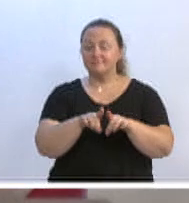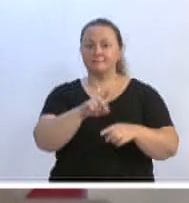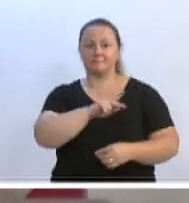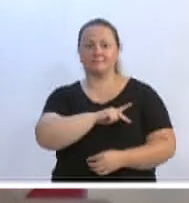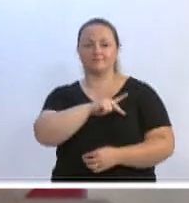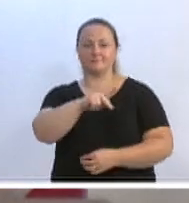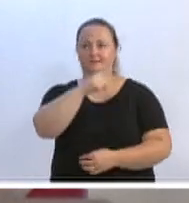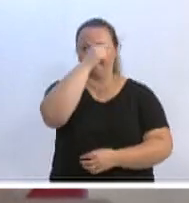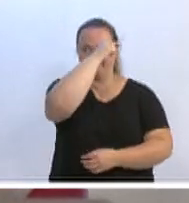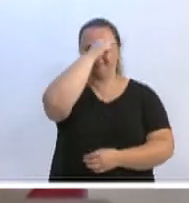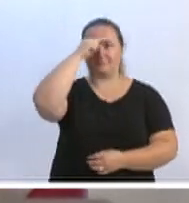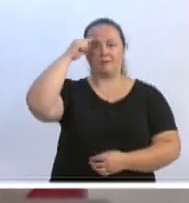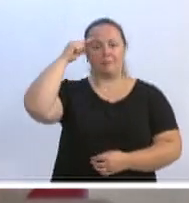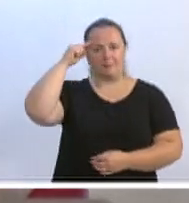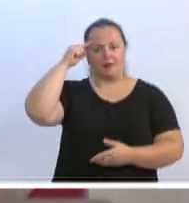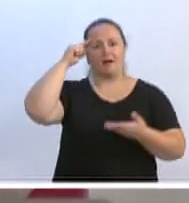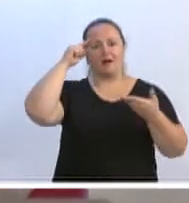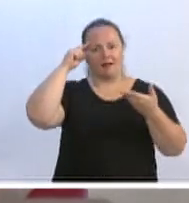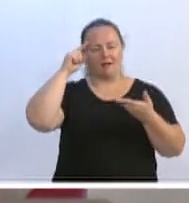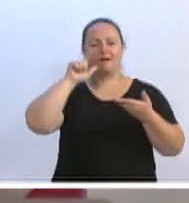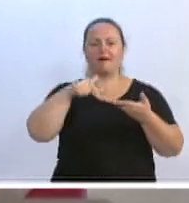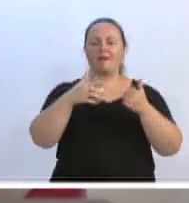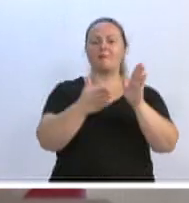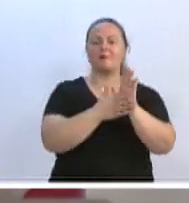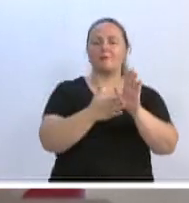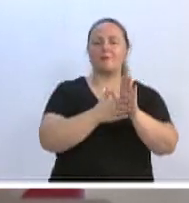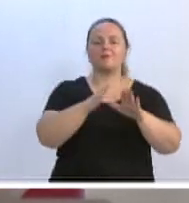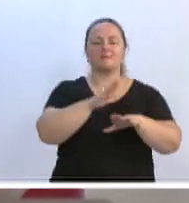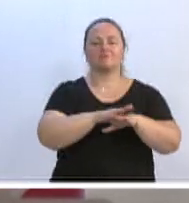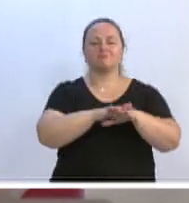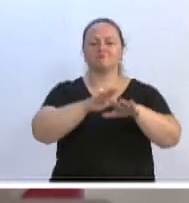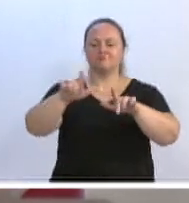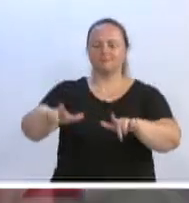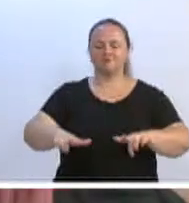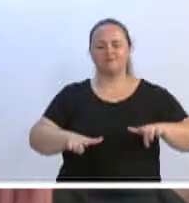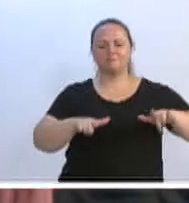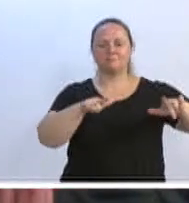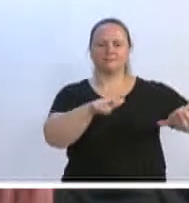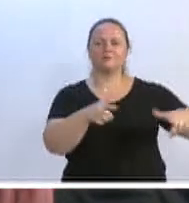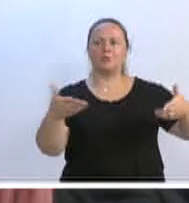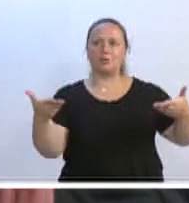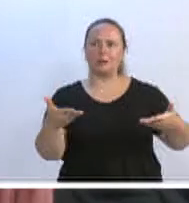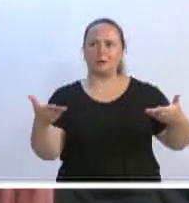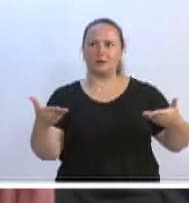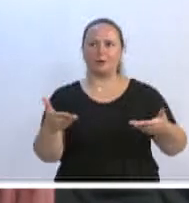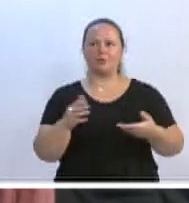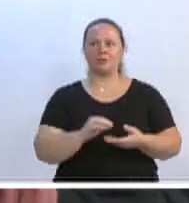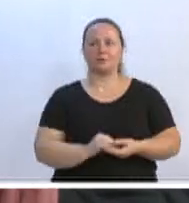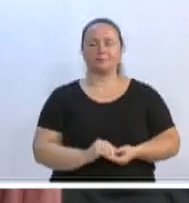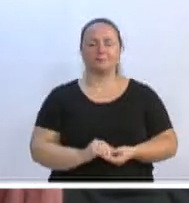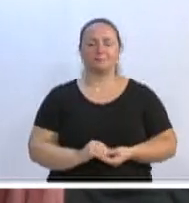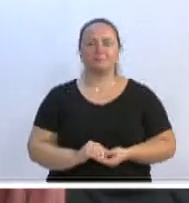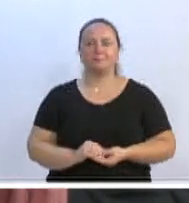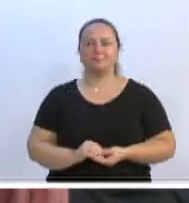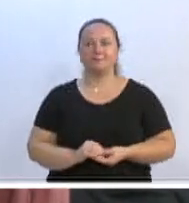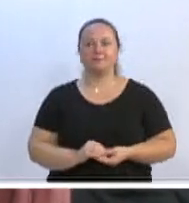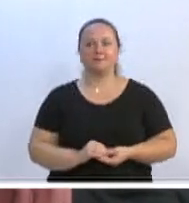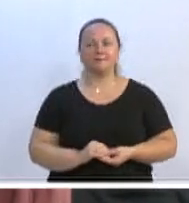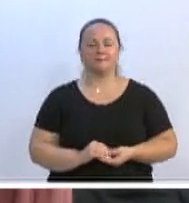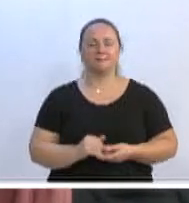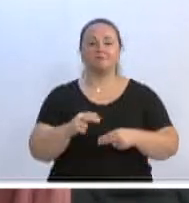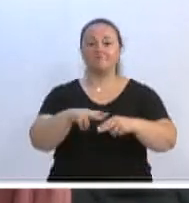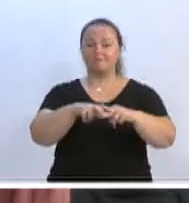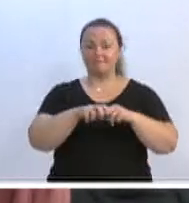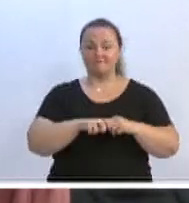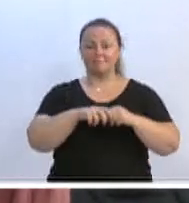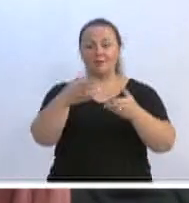casa, Marcos da Rosa, é o proponente dessa solenidade. E por isso convidamos o senhor,